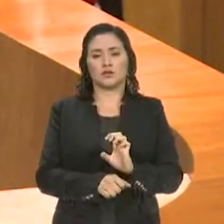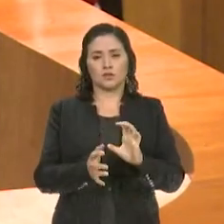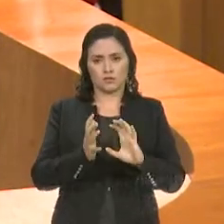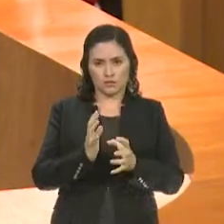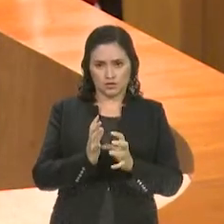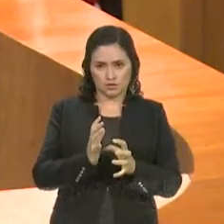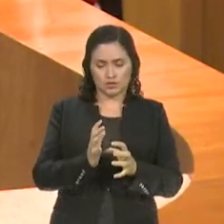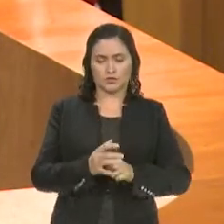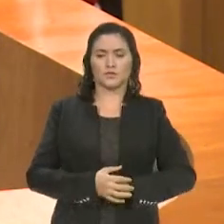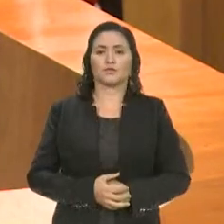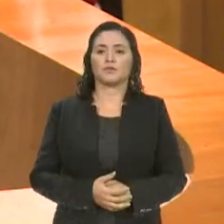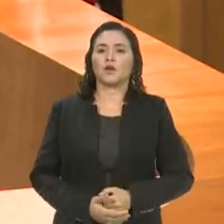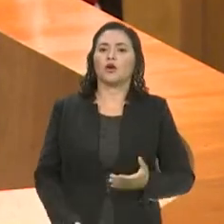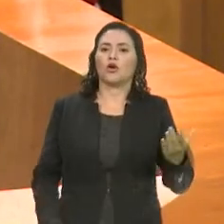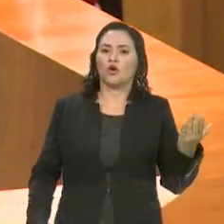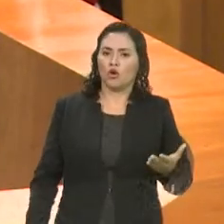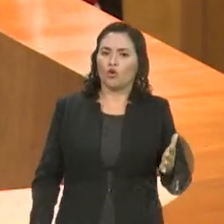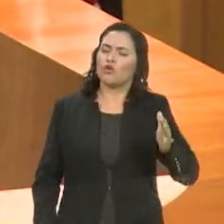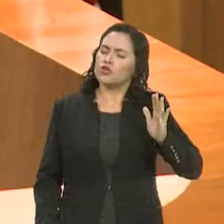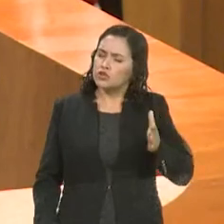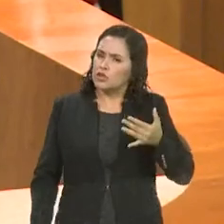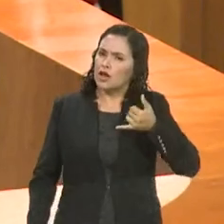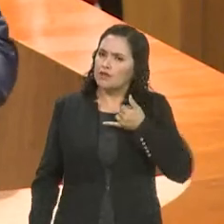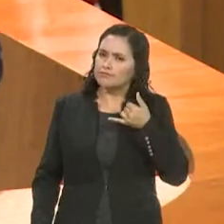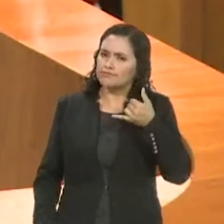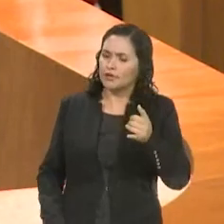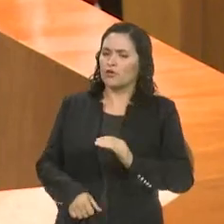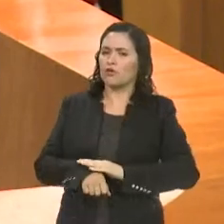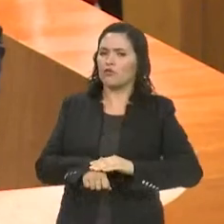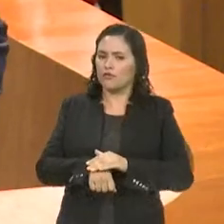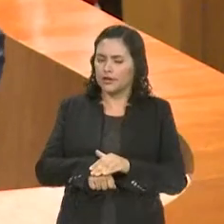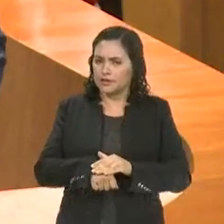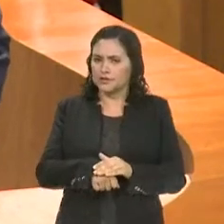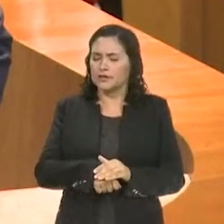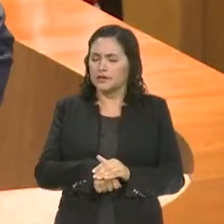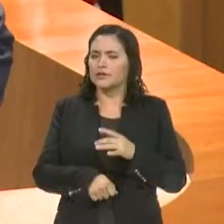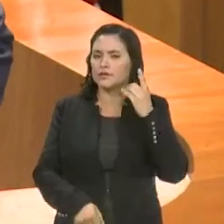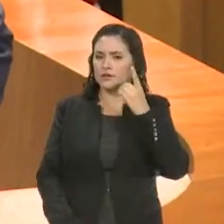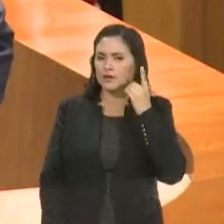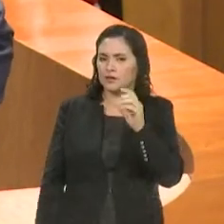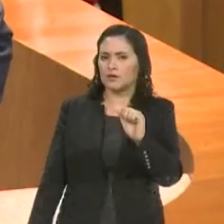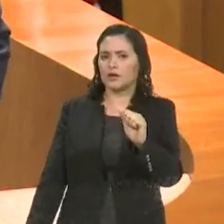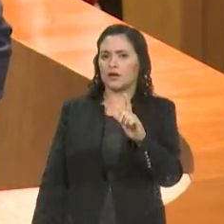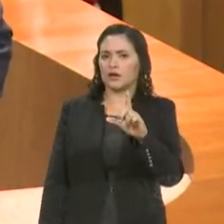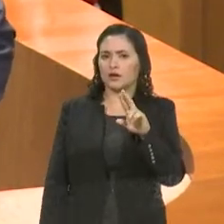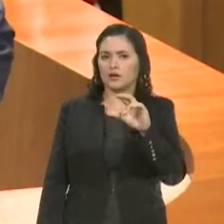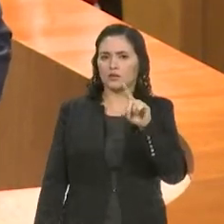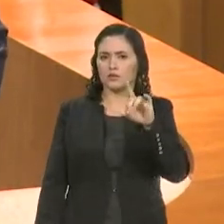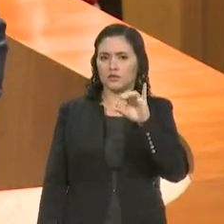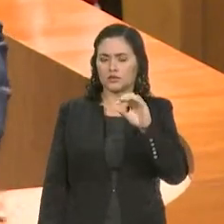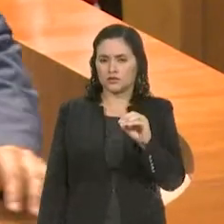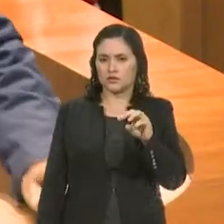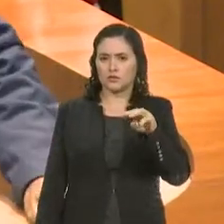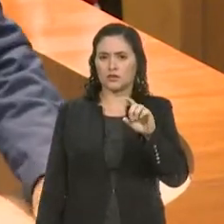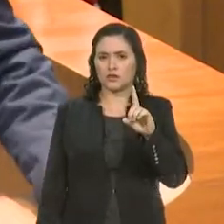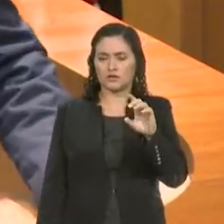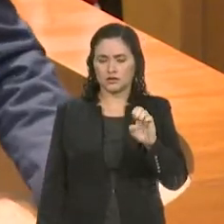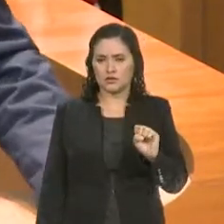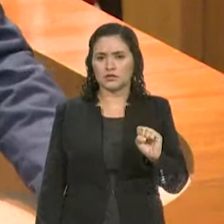Hoje, já falei com o meu presidente, deputado Aloysio Mendes, e quero aqui destacar a credibilidade, o